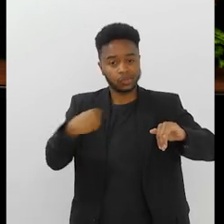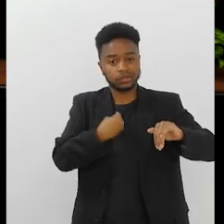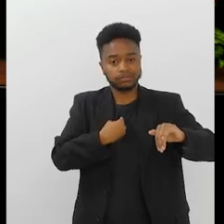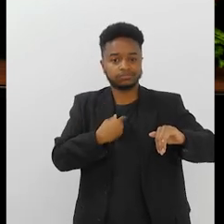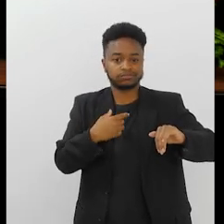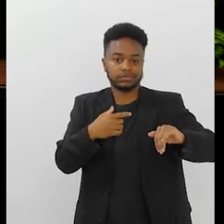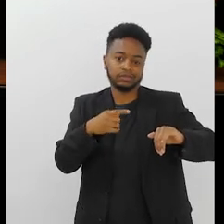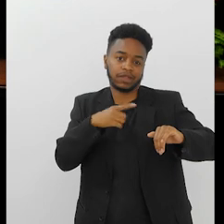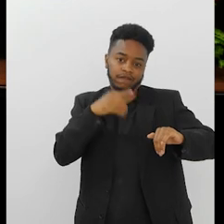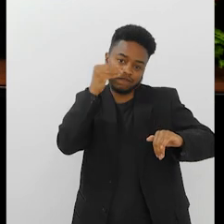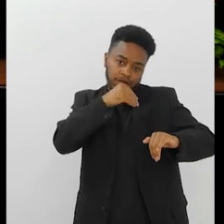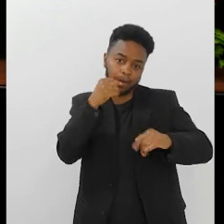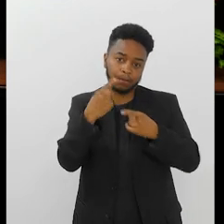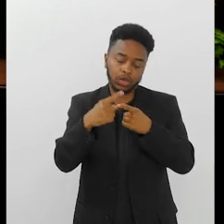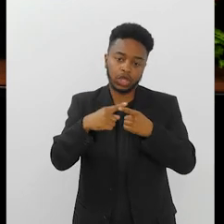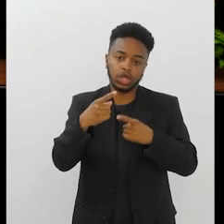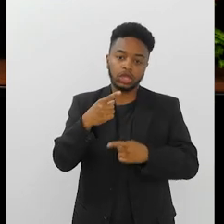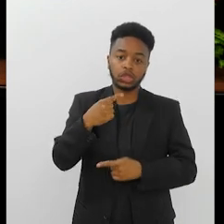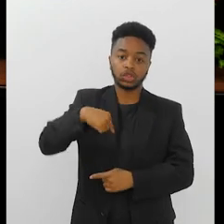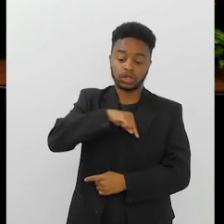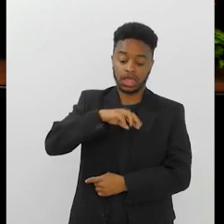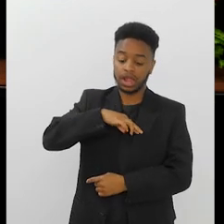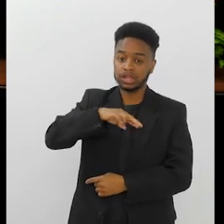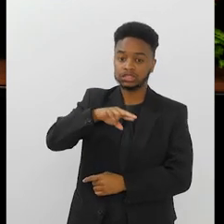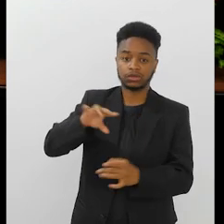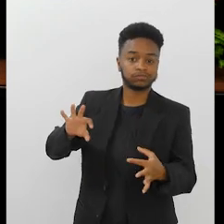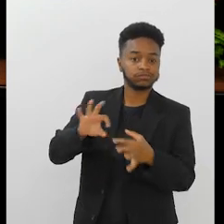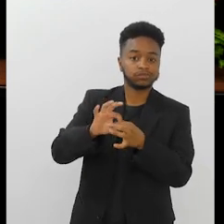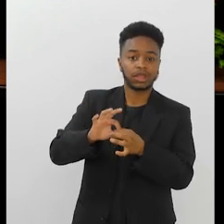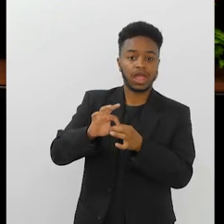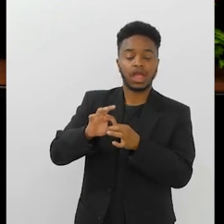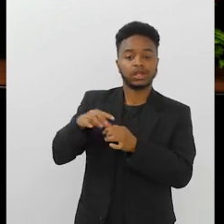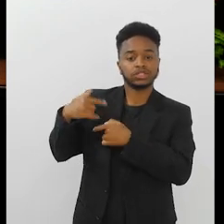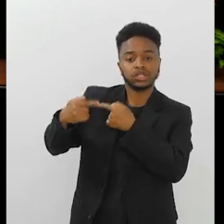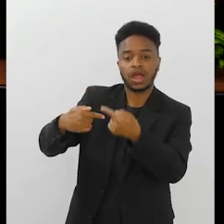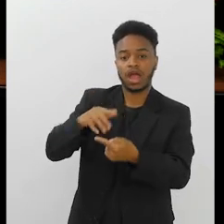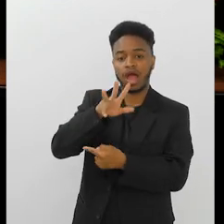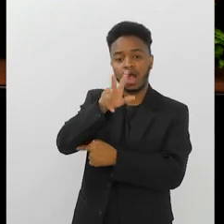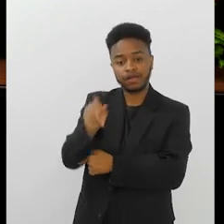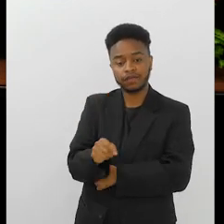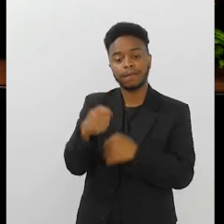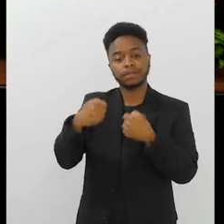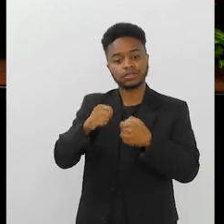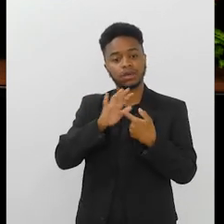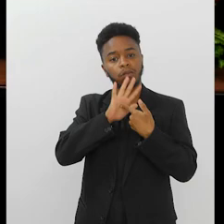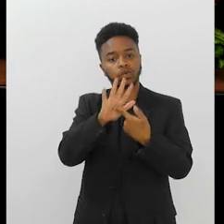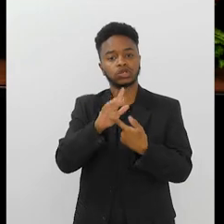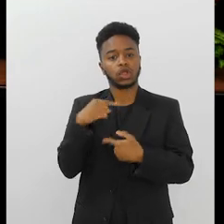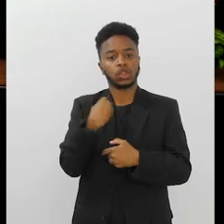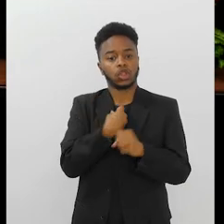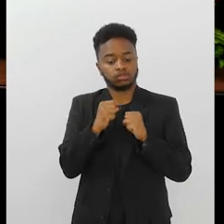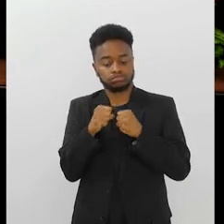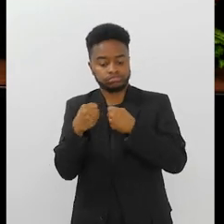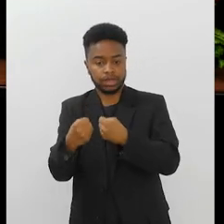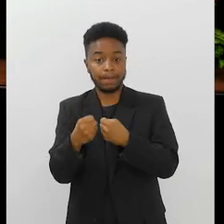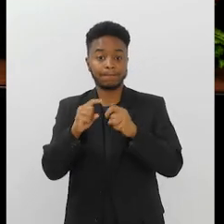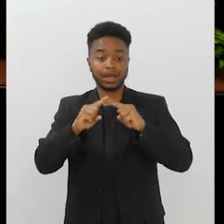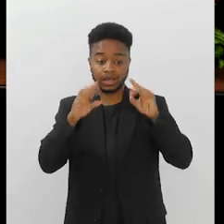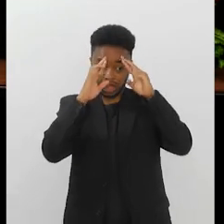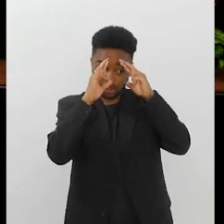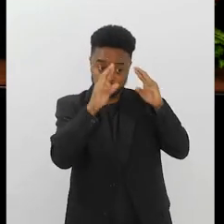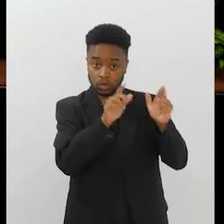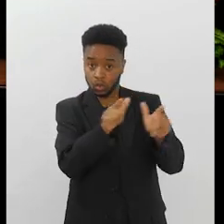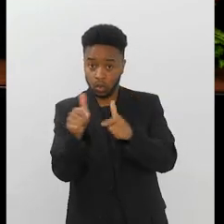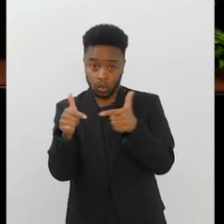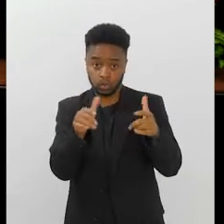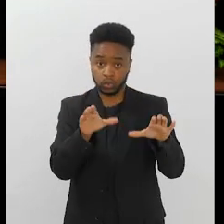mais enfraquecido a gente fica se somos religiosos afrodescendentes carreguemos a nossa bandeira com todo o respeito às bandeiras